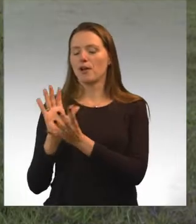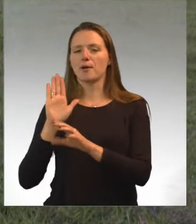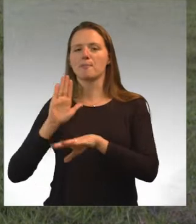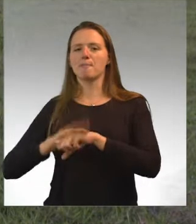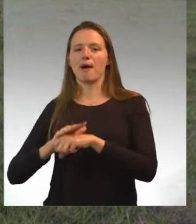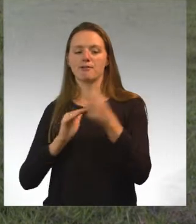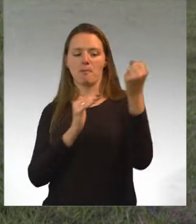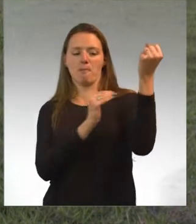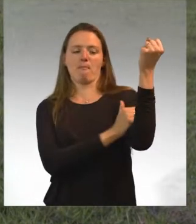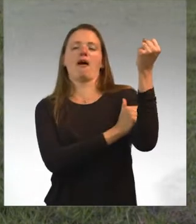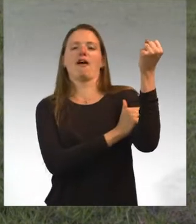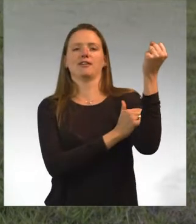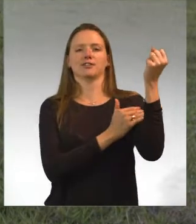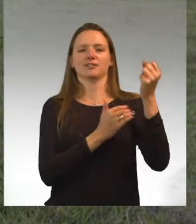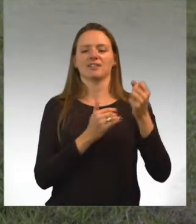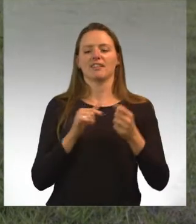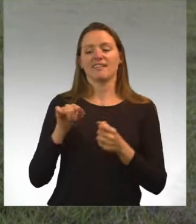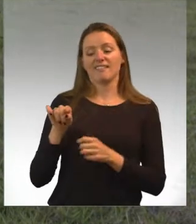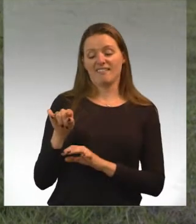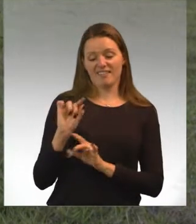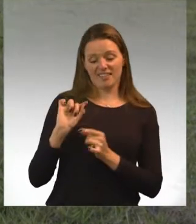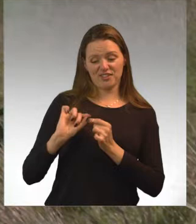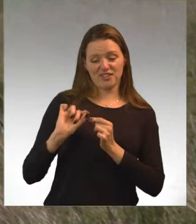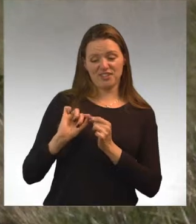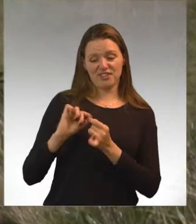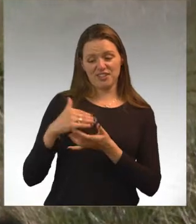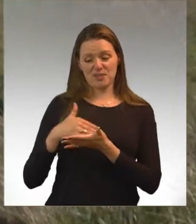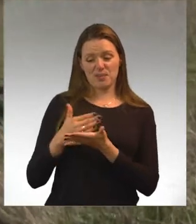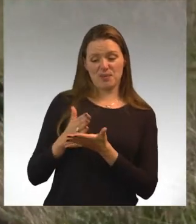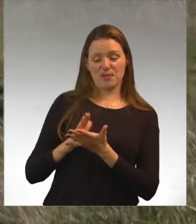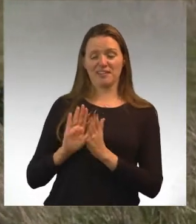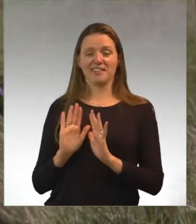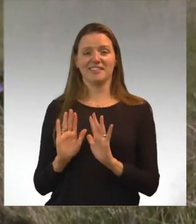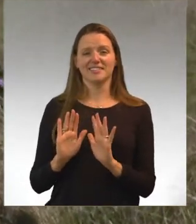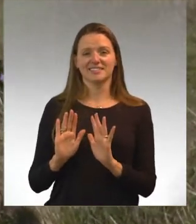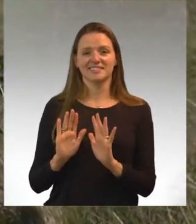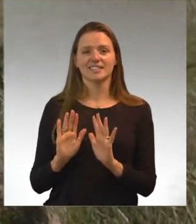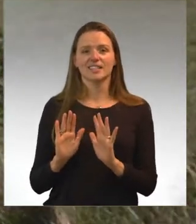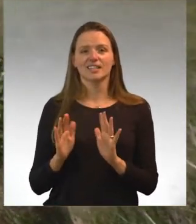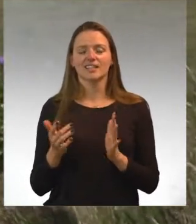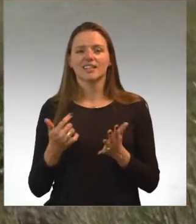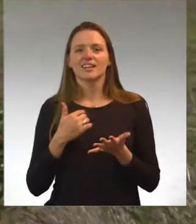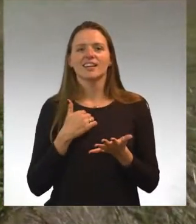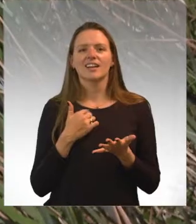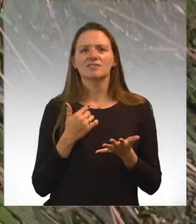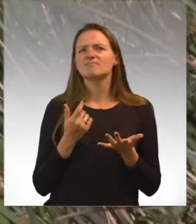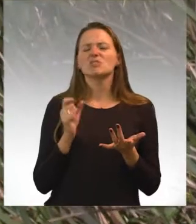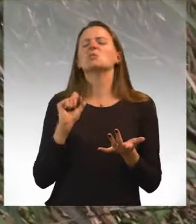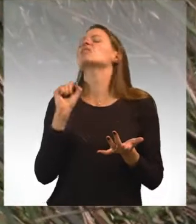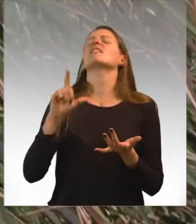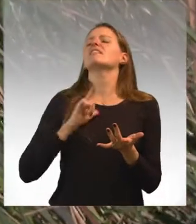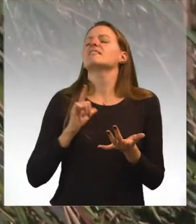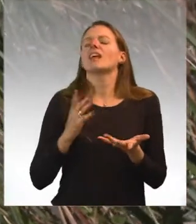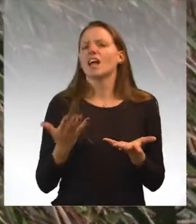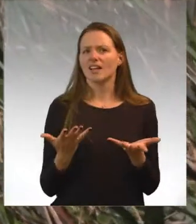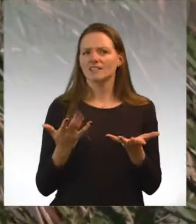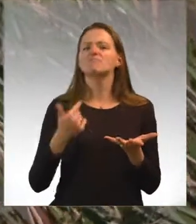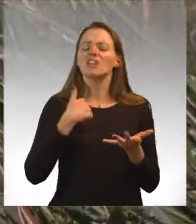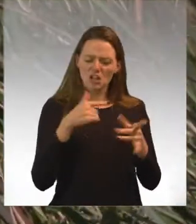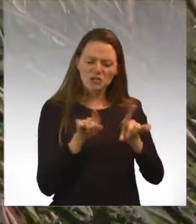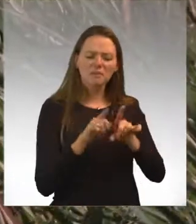Aí ele vai fazer um bullying, né? Aí falei assim, estou levando essas flores. O que tem isso? Eu também levo